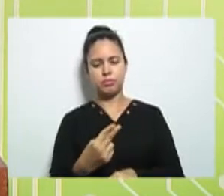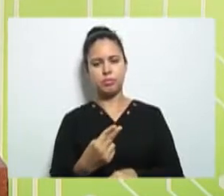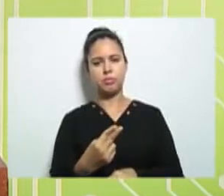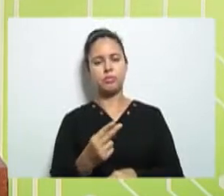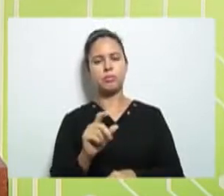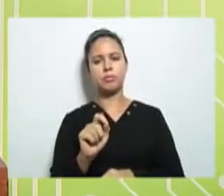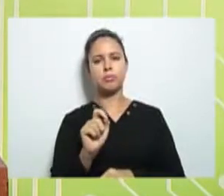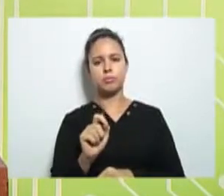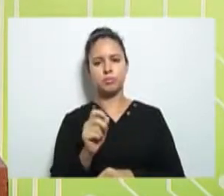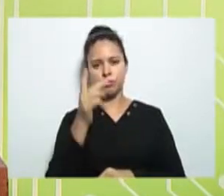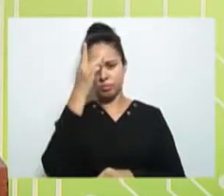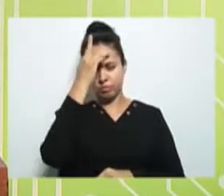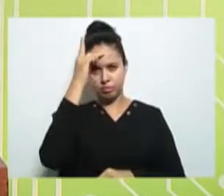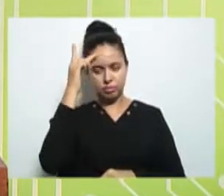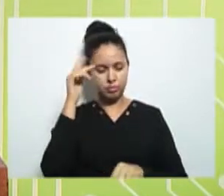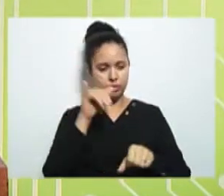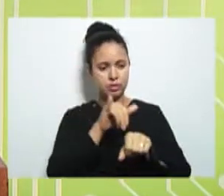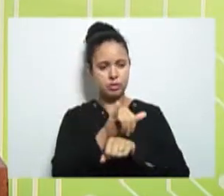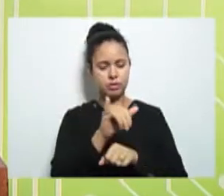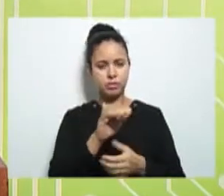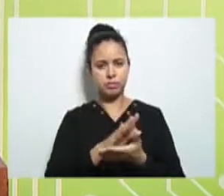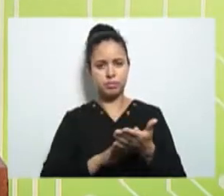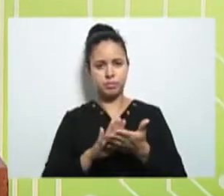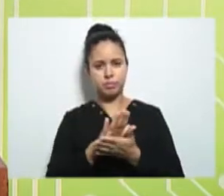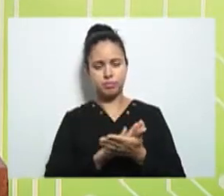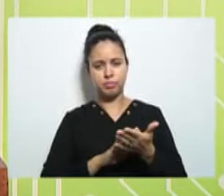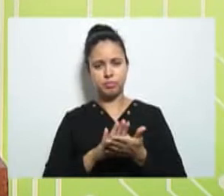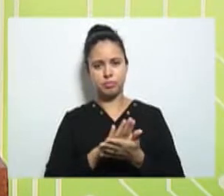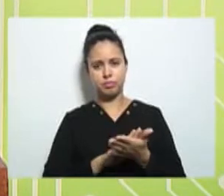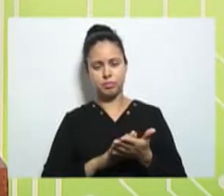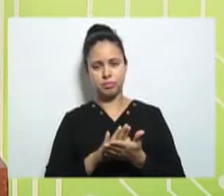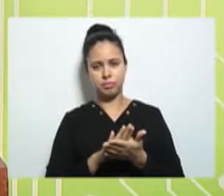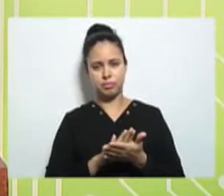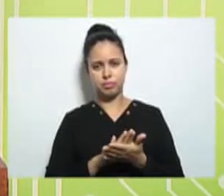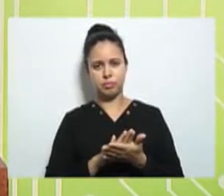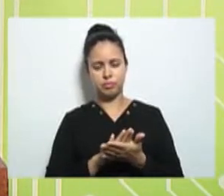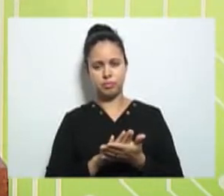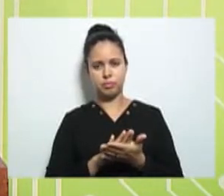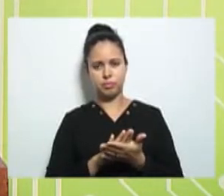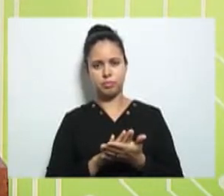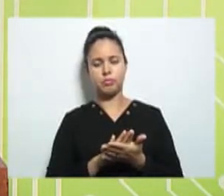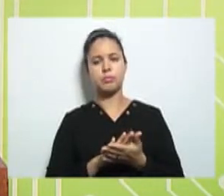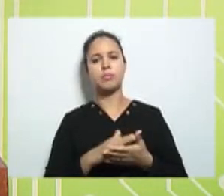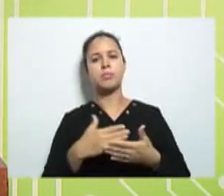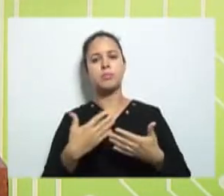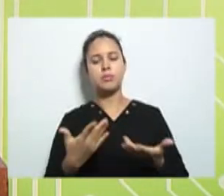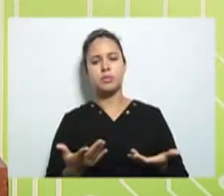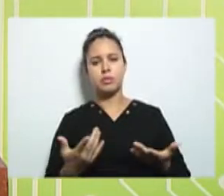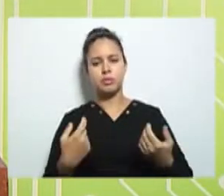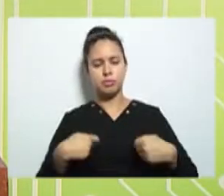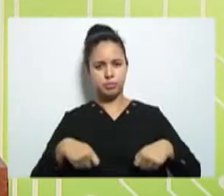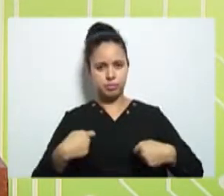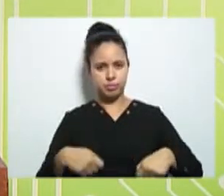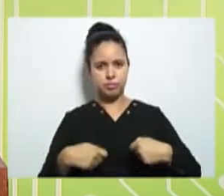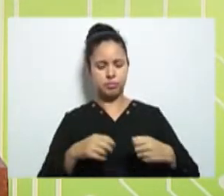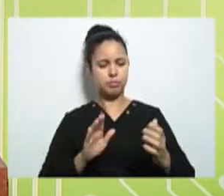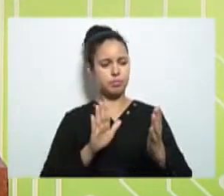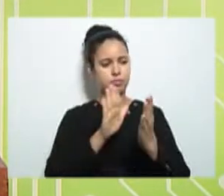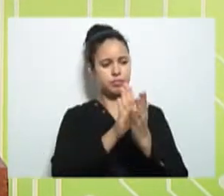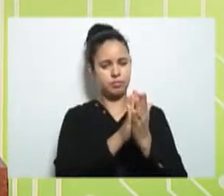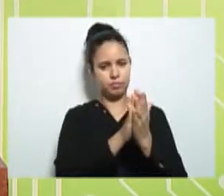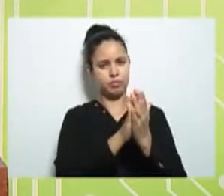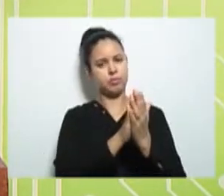né? Às vezes a pessoa não quer nem te enganar, mas te recomenda alguma coisa que não vai suprir a sua necessidade, tá? Então, você vai procurar o quê? Um técnico